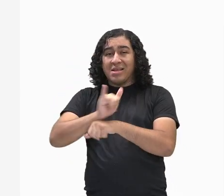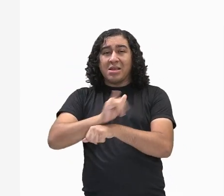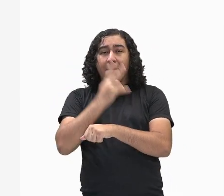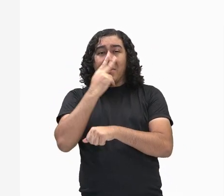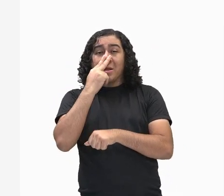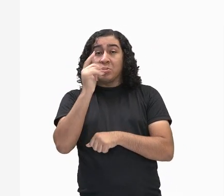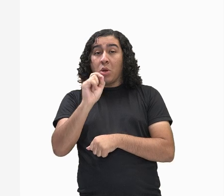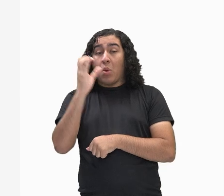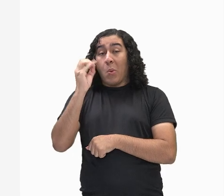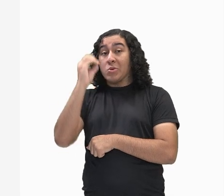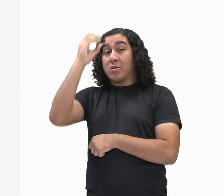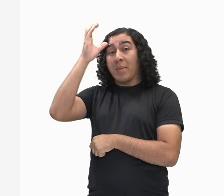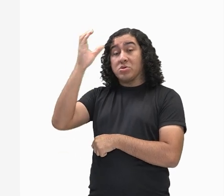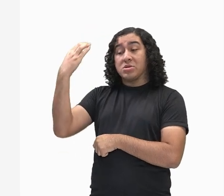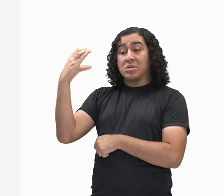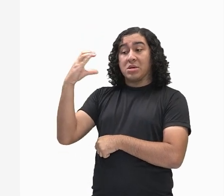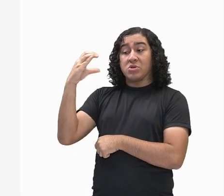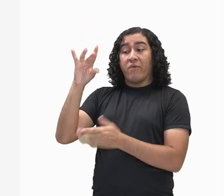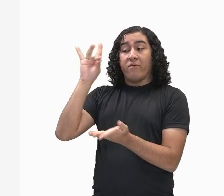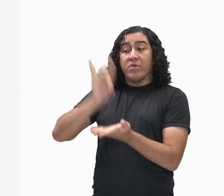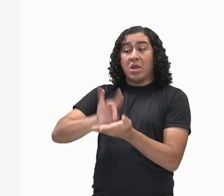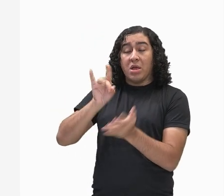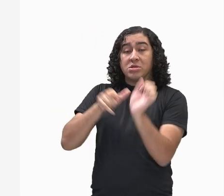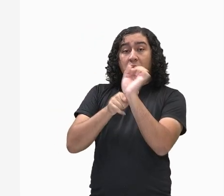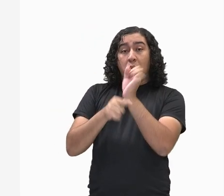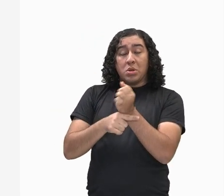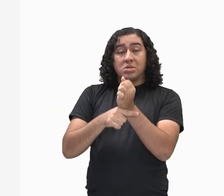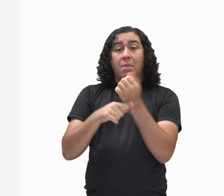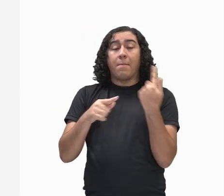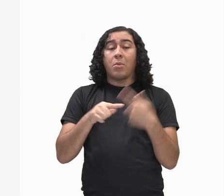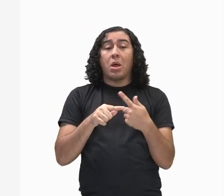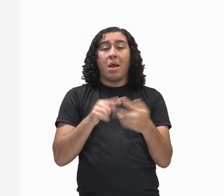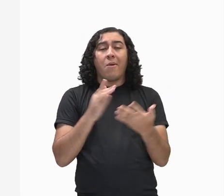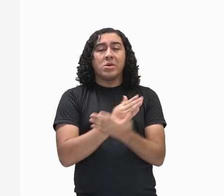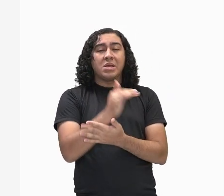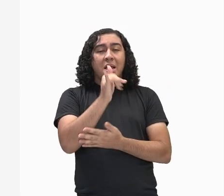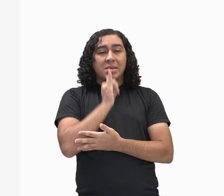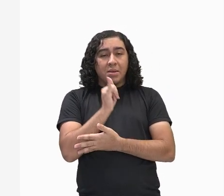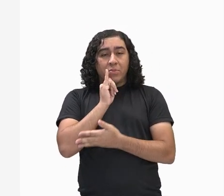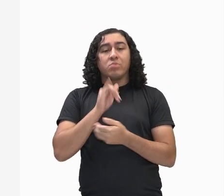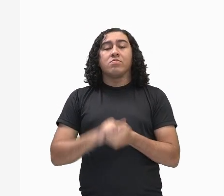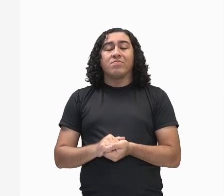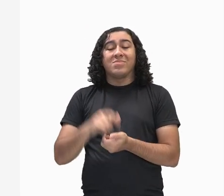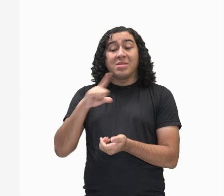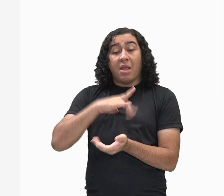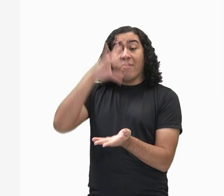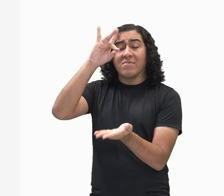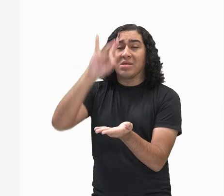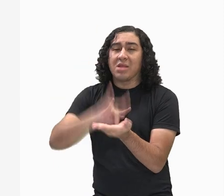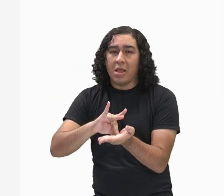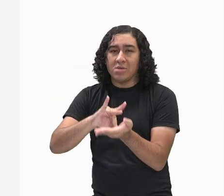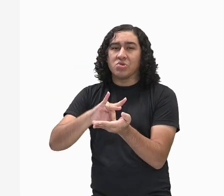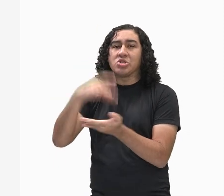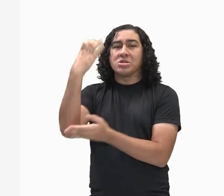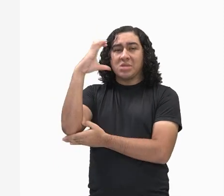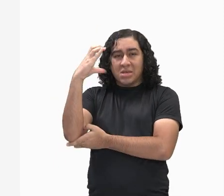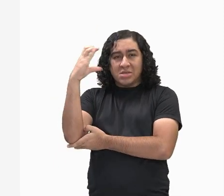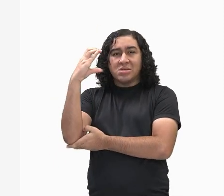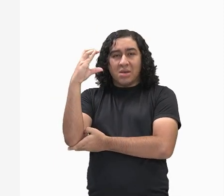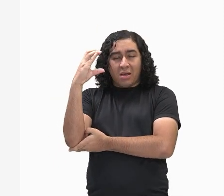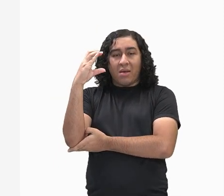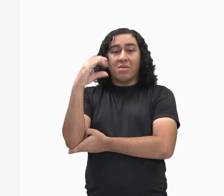do conhecimento científico, né? Muitas vezes, por mais exato que possa ser, existem o quê?